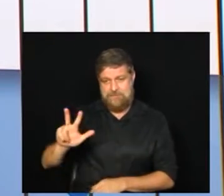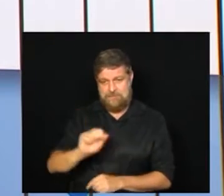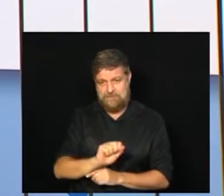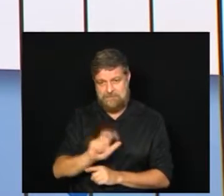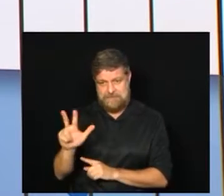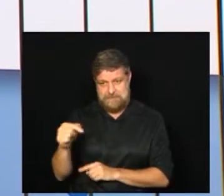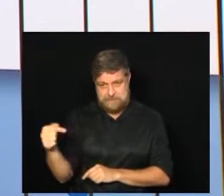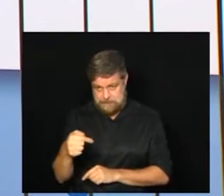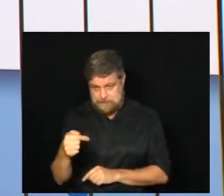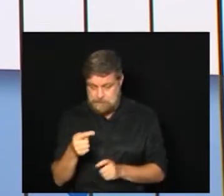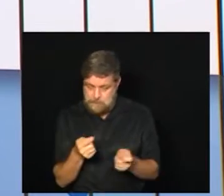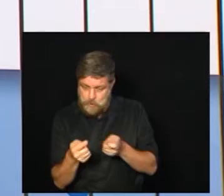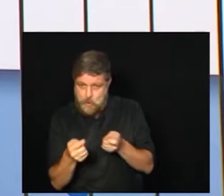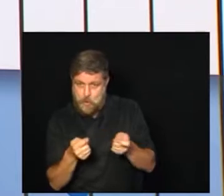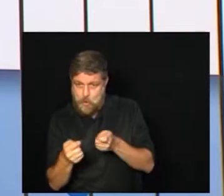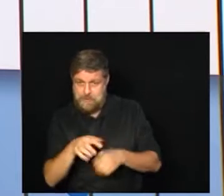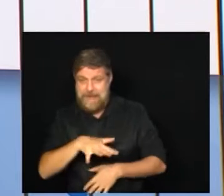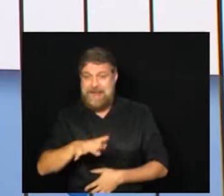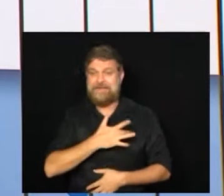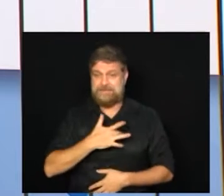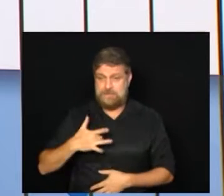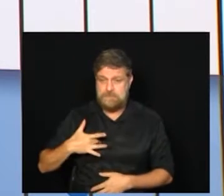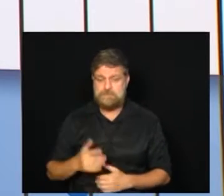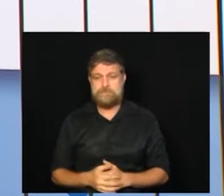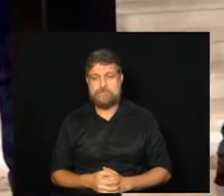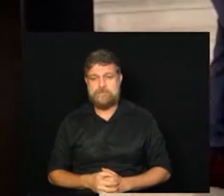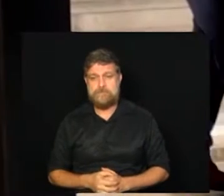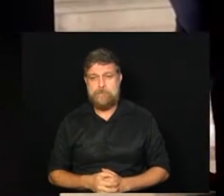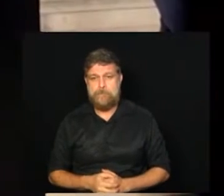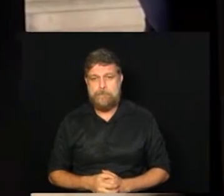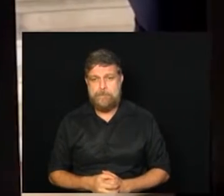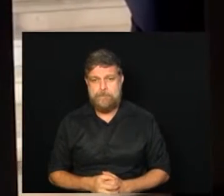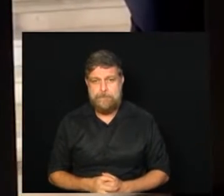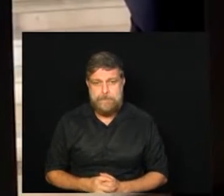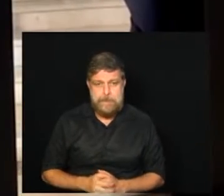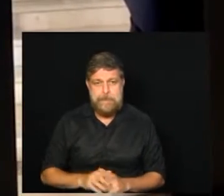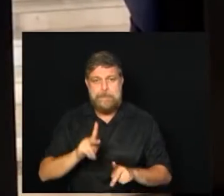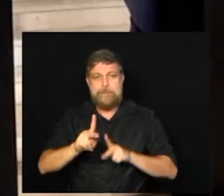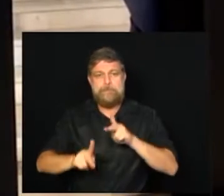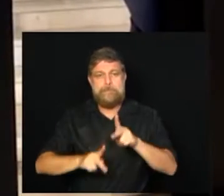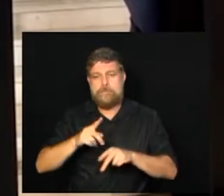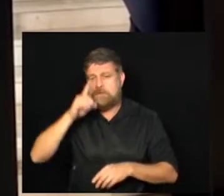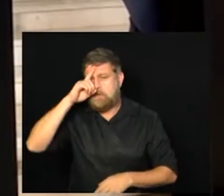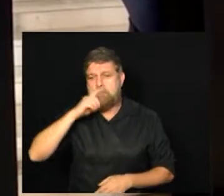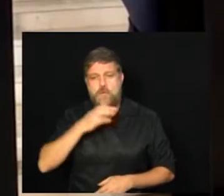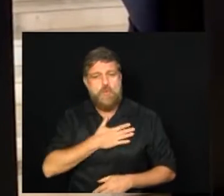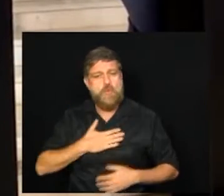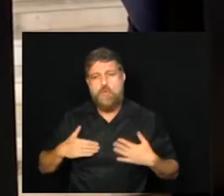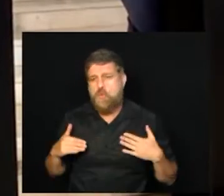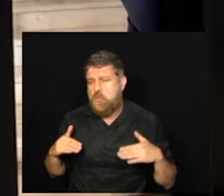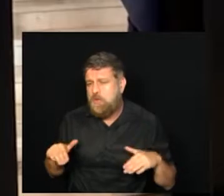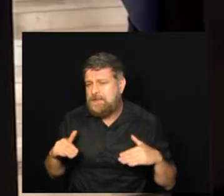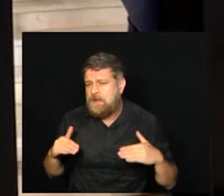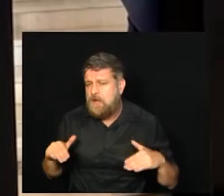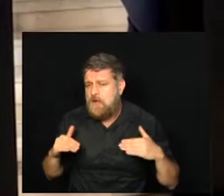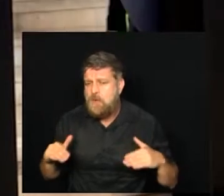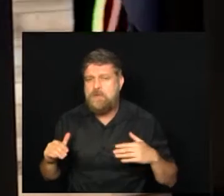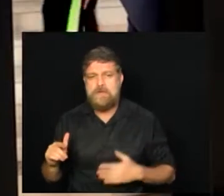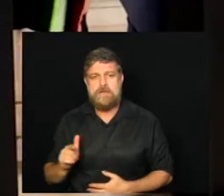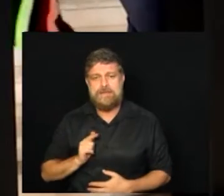Agência Nacional de Vigilância Sanitária. A população pode ficar absolutamente tranquila com relação